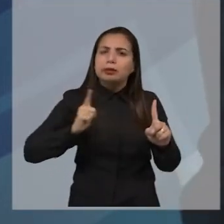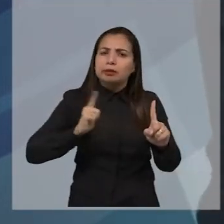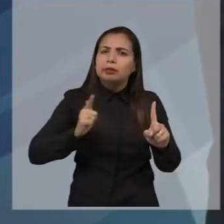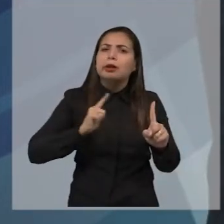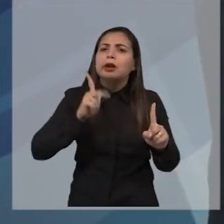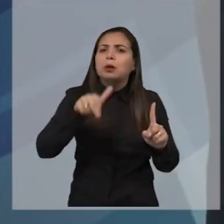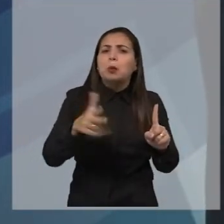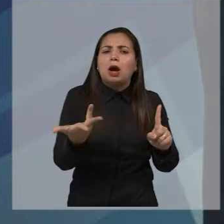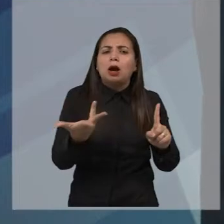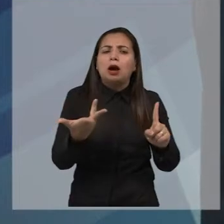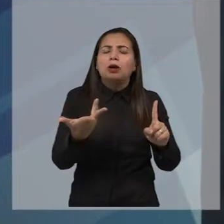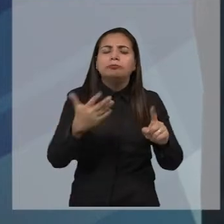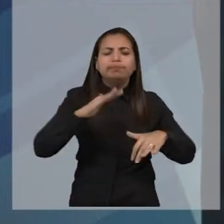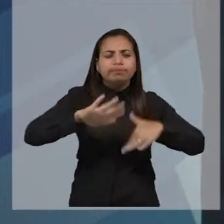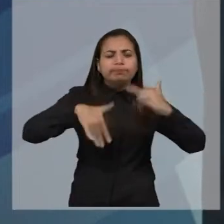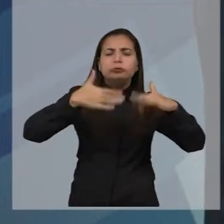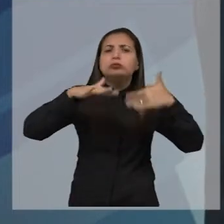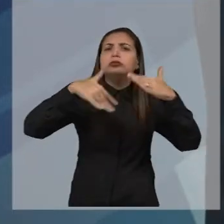um processo